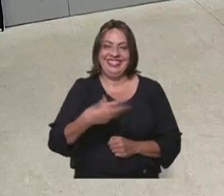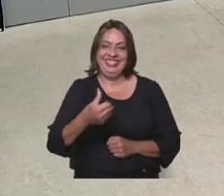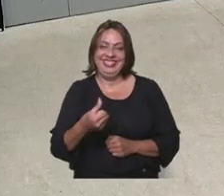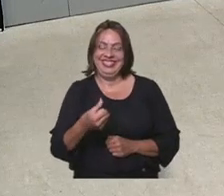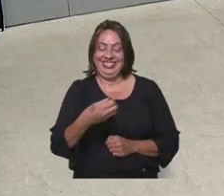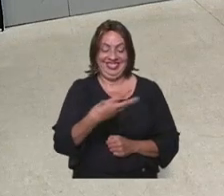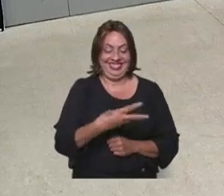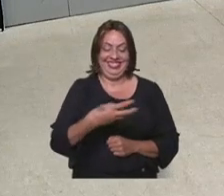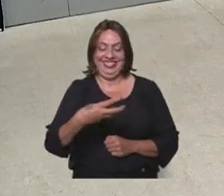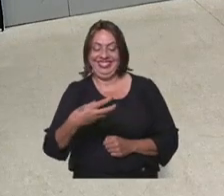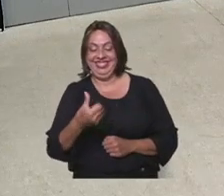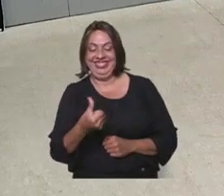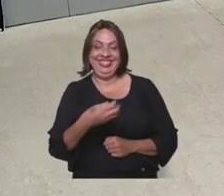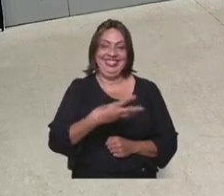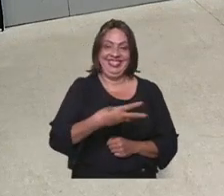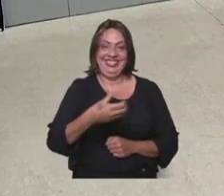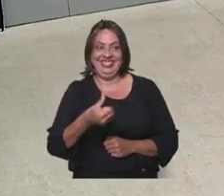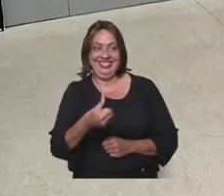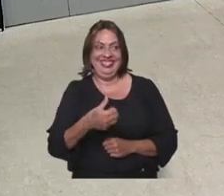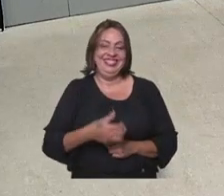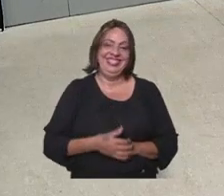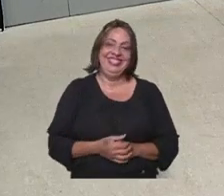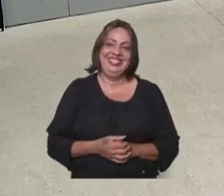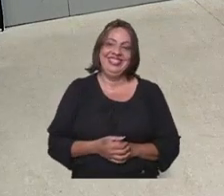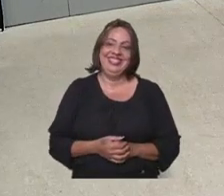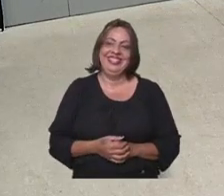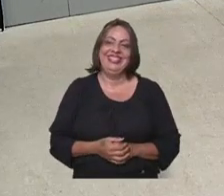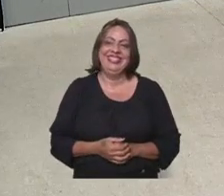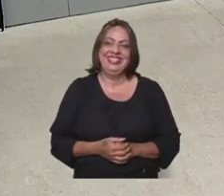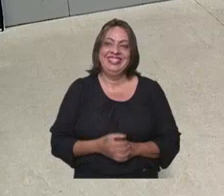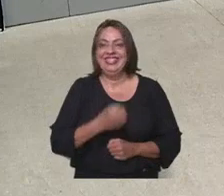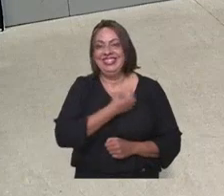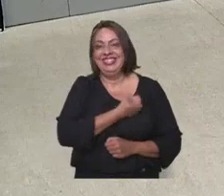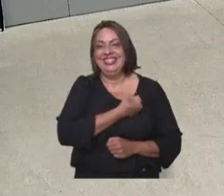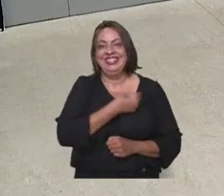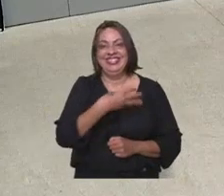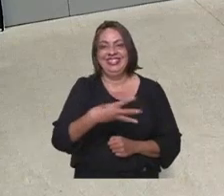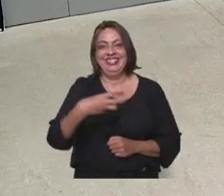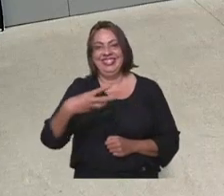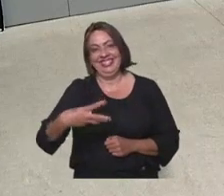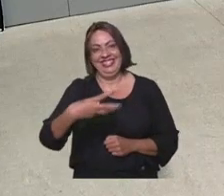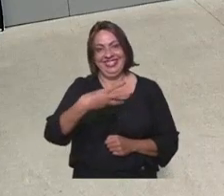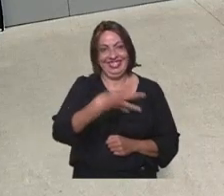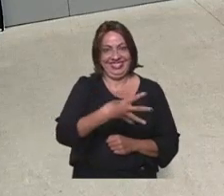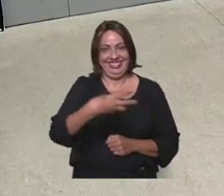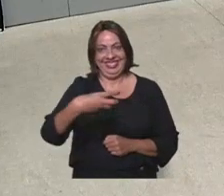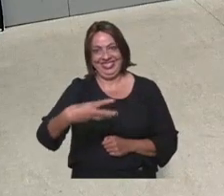36. 36, 36 já valendo, sobe agora 43.